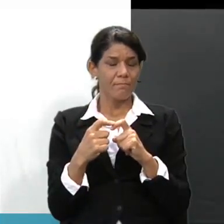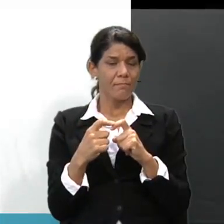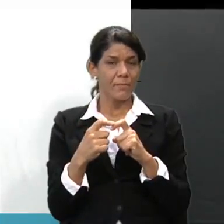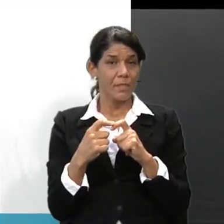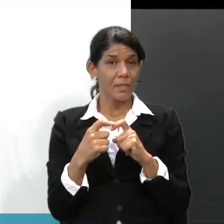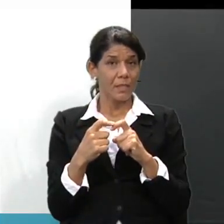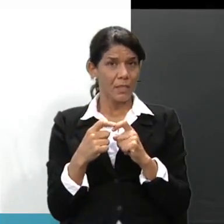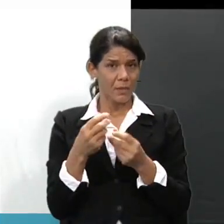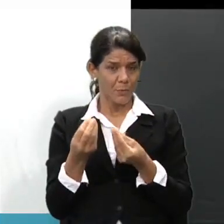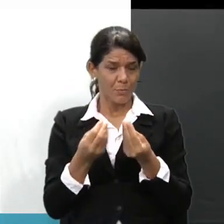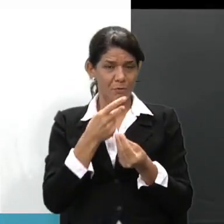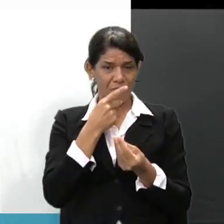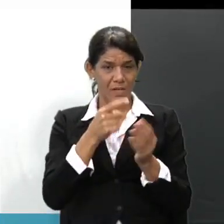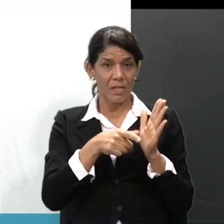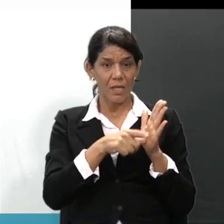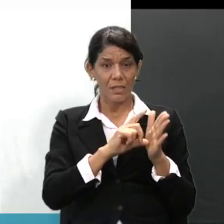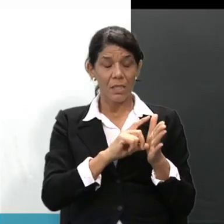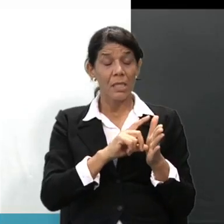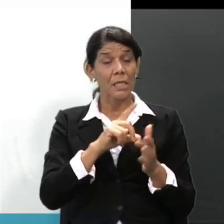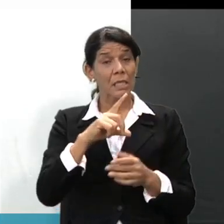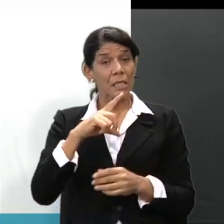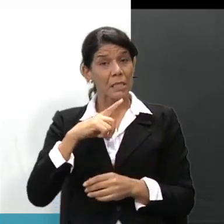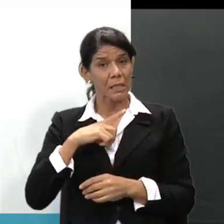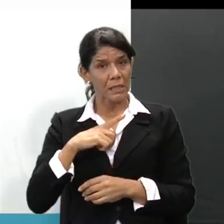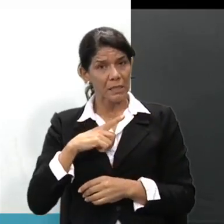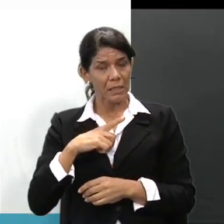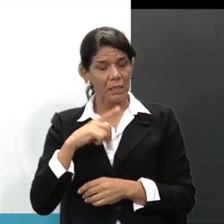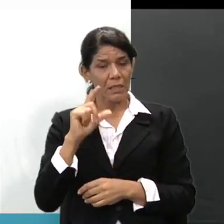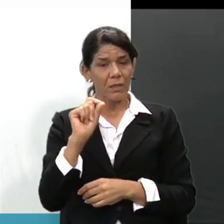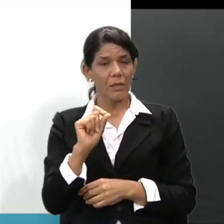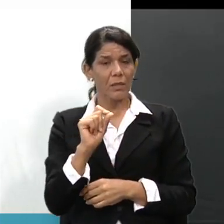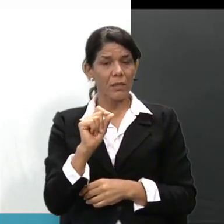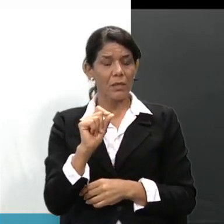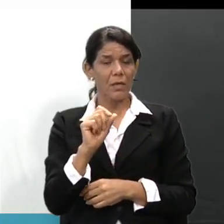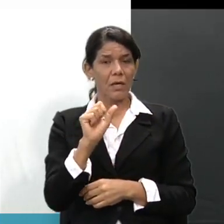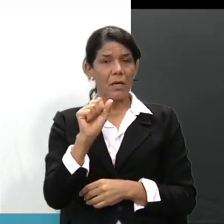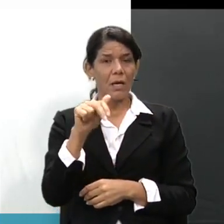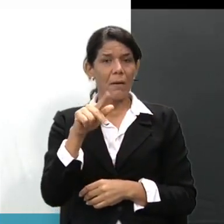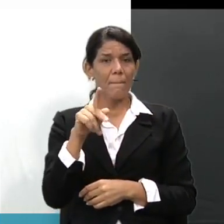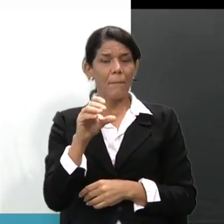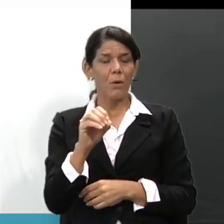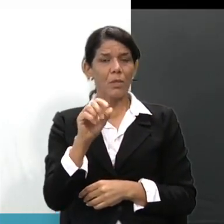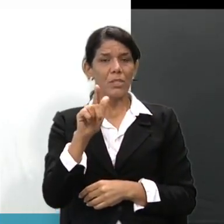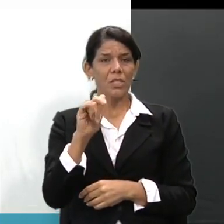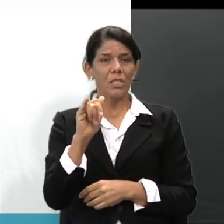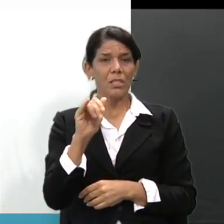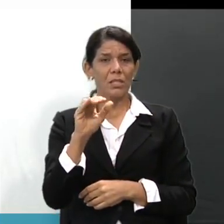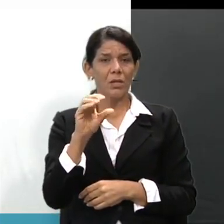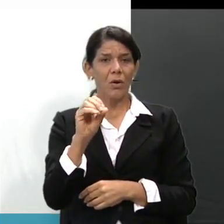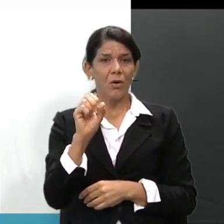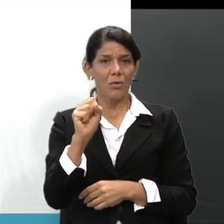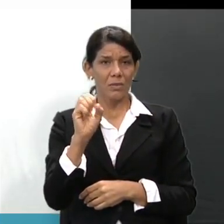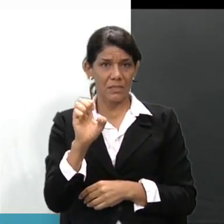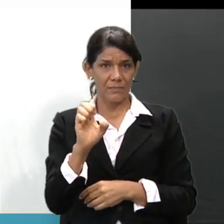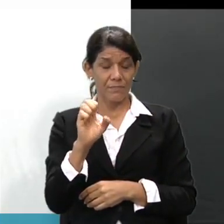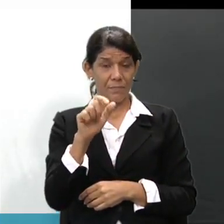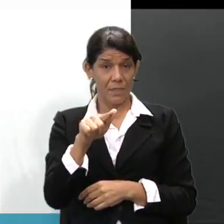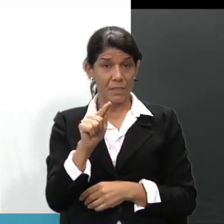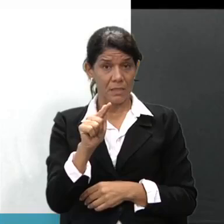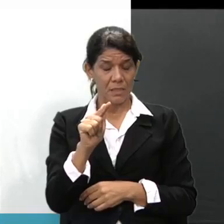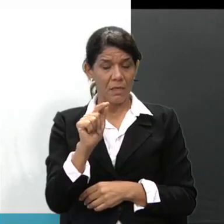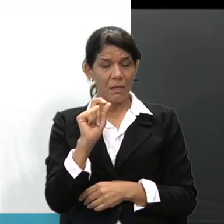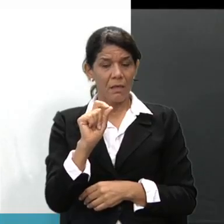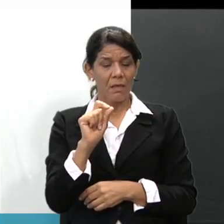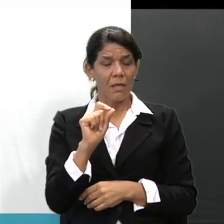disse na situação problema, existe na unidade ampolas de glicose. As ampolas de